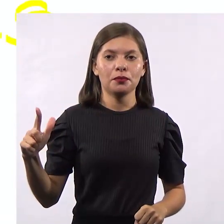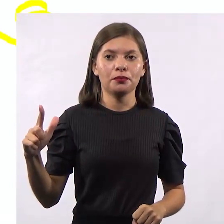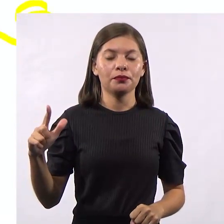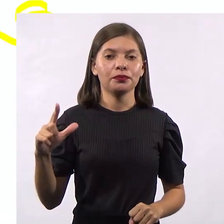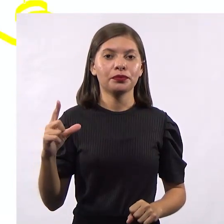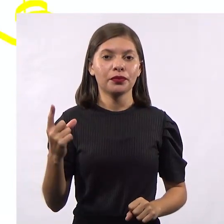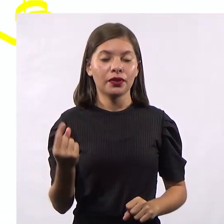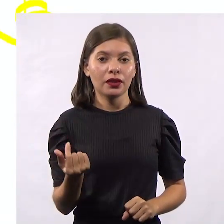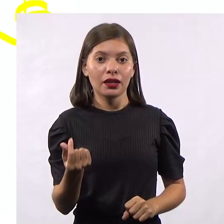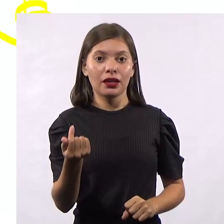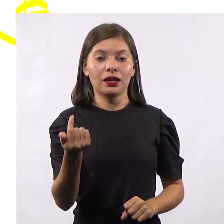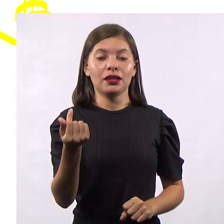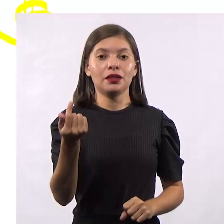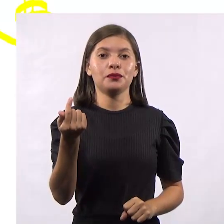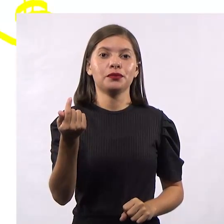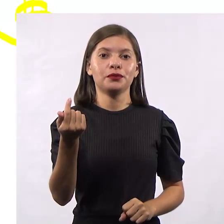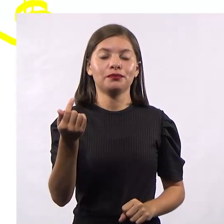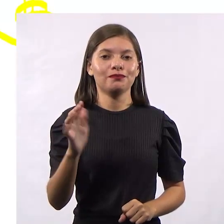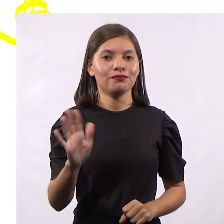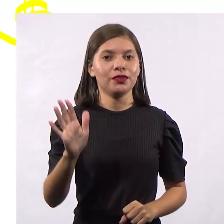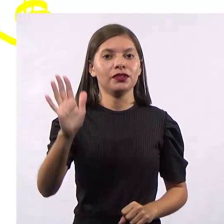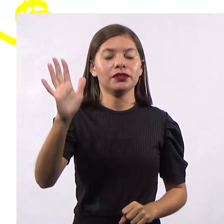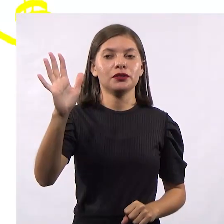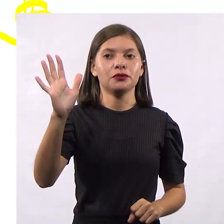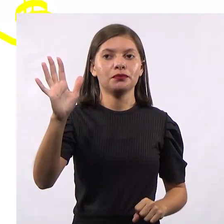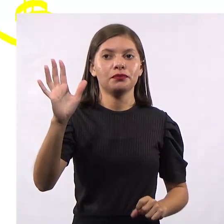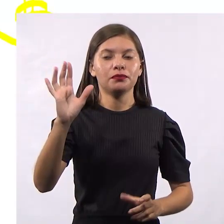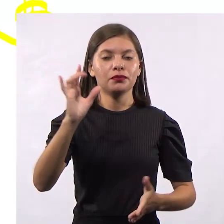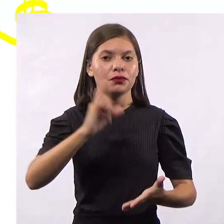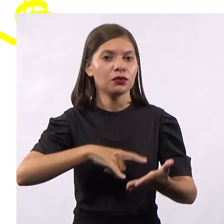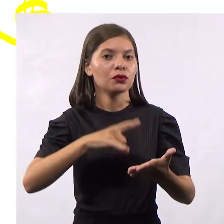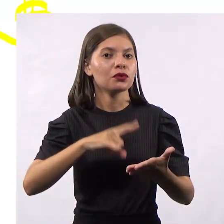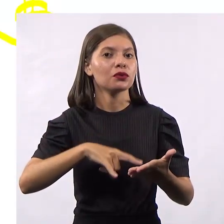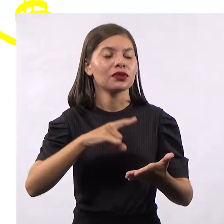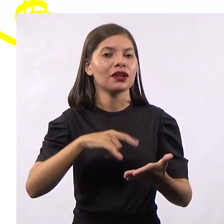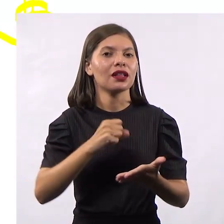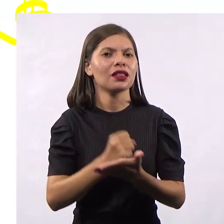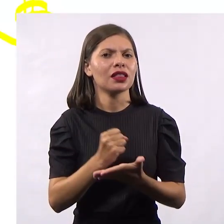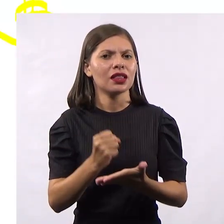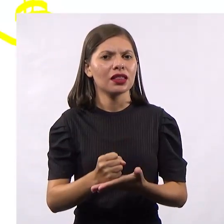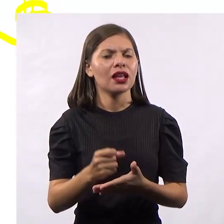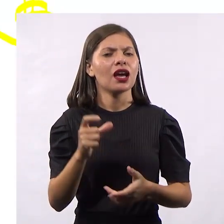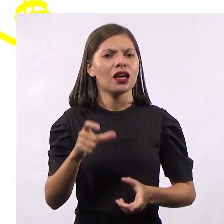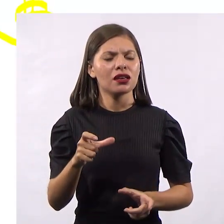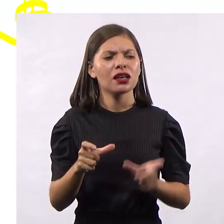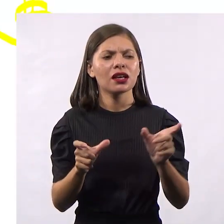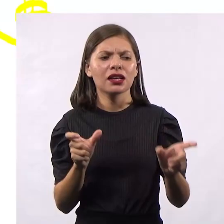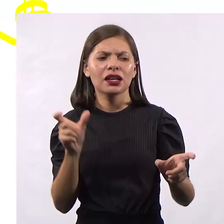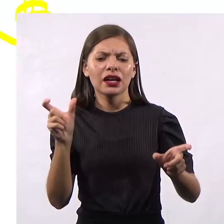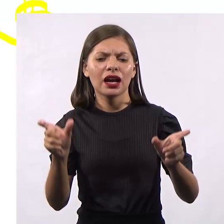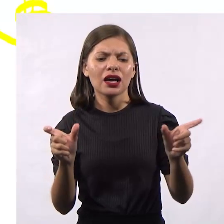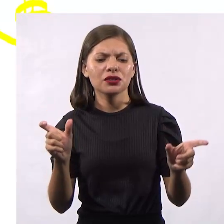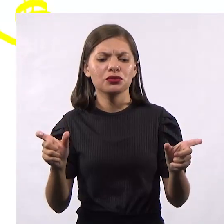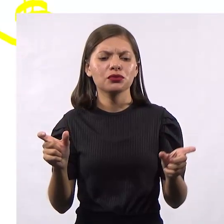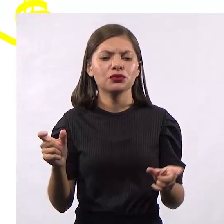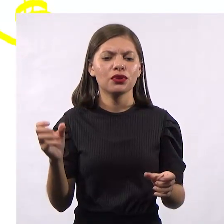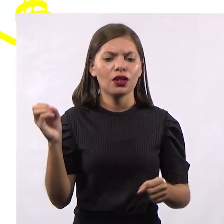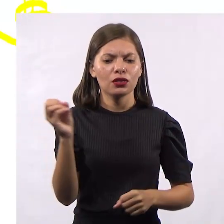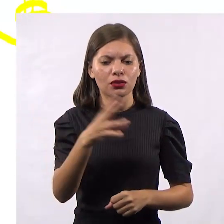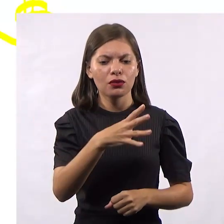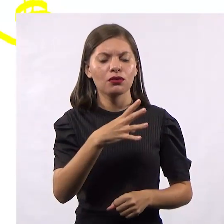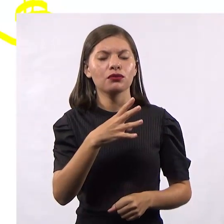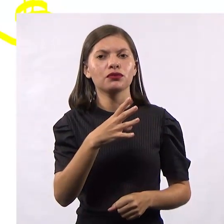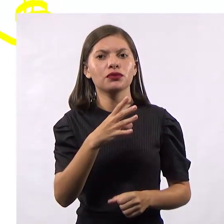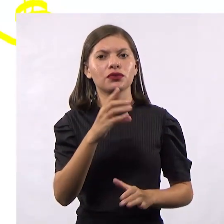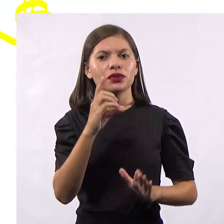reflexo, né, no equilíbrio econômico e financeiro do contrato. Então, a gente tem até casos bem recentes, né,